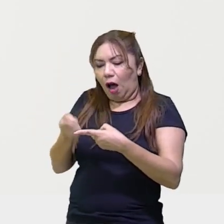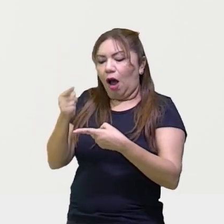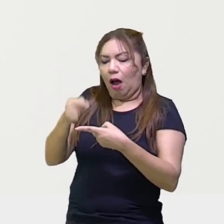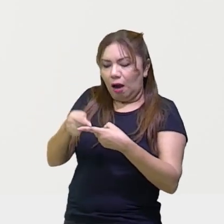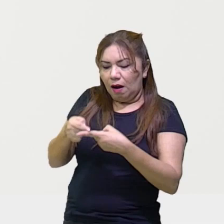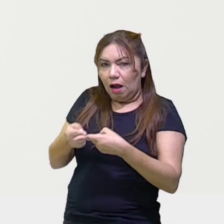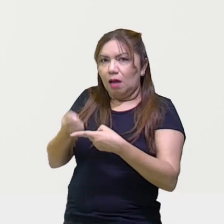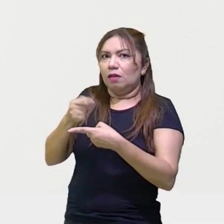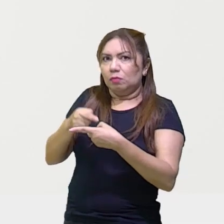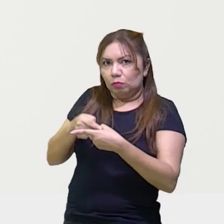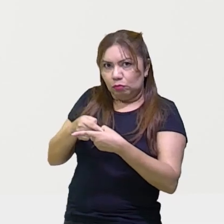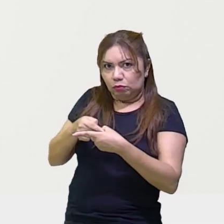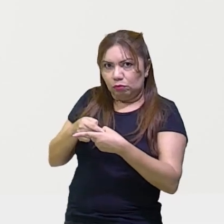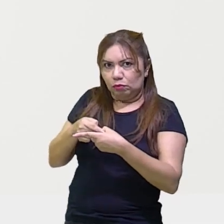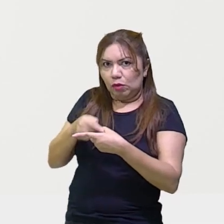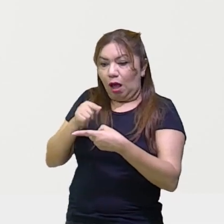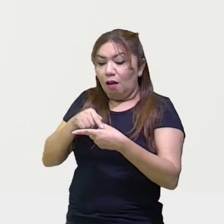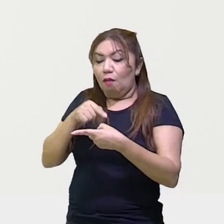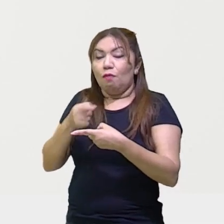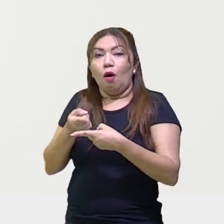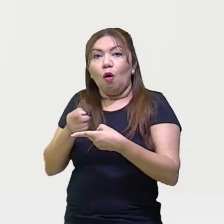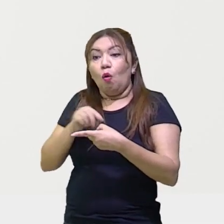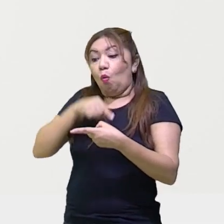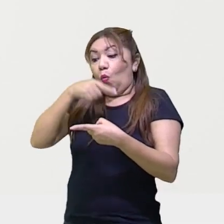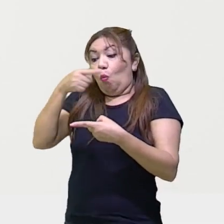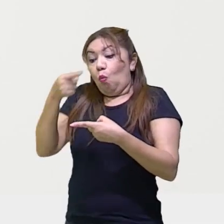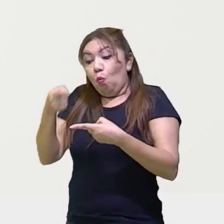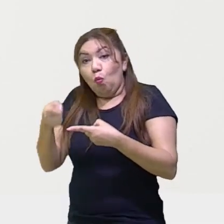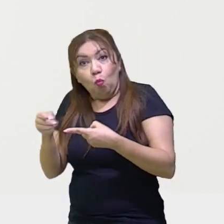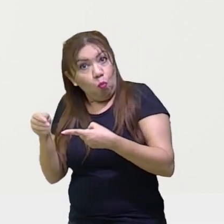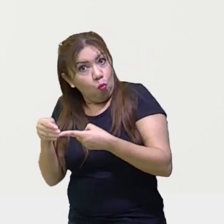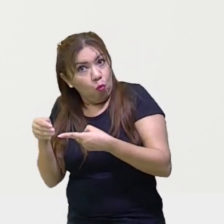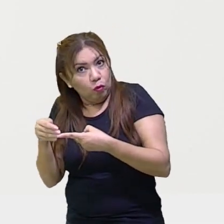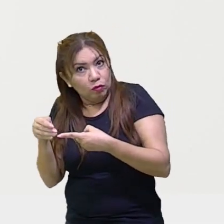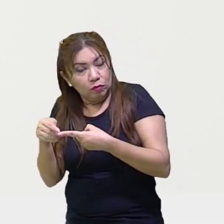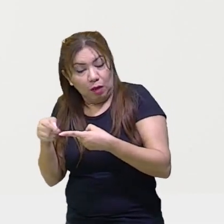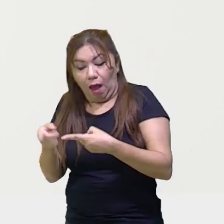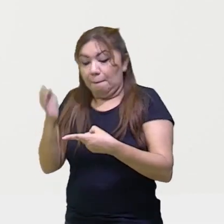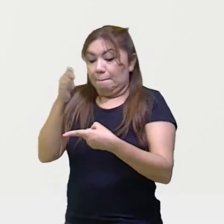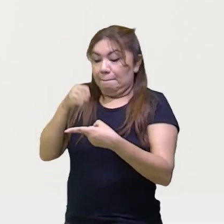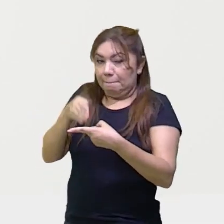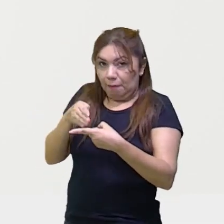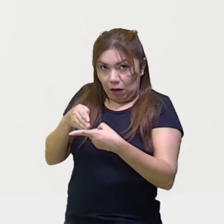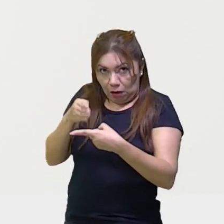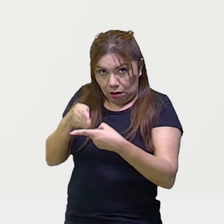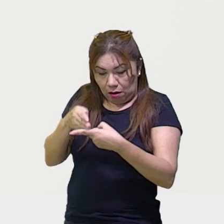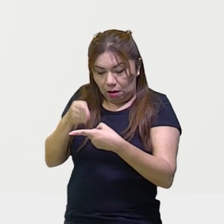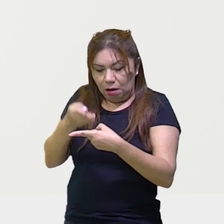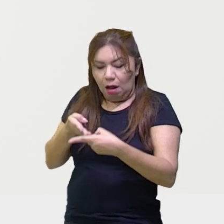Antepenúltima sílaba. Se fosse a última, era aqui. Penúltima, aqui.